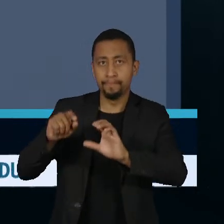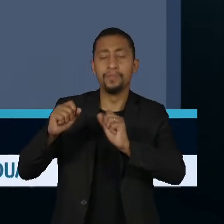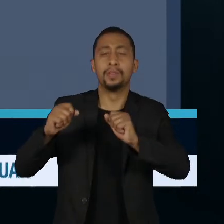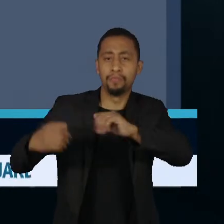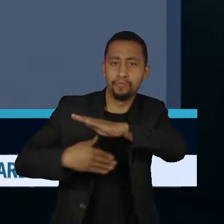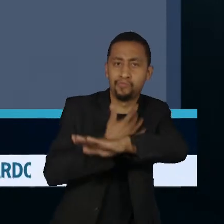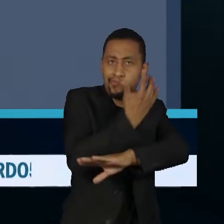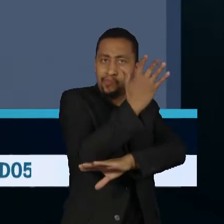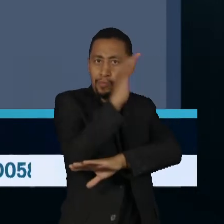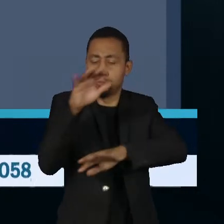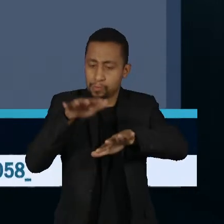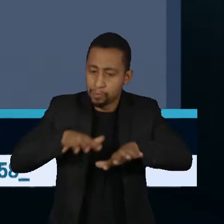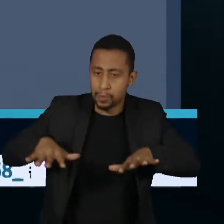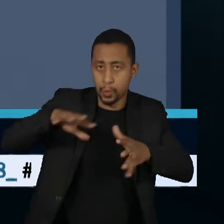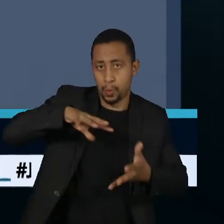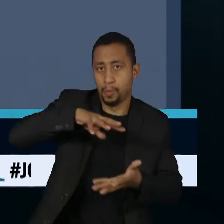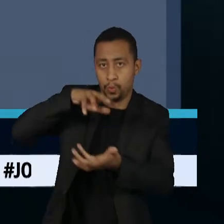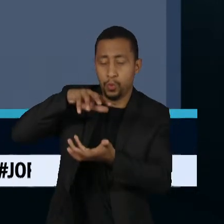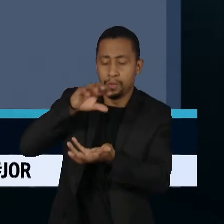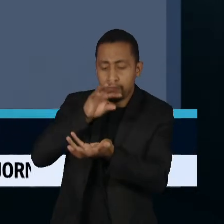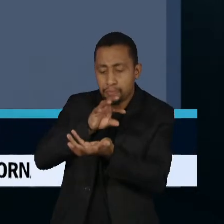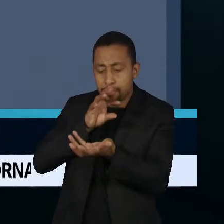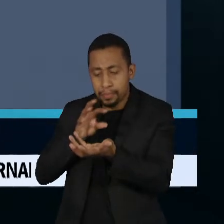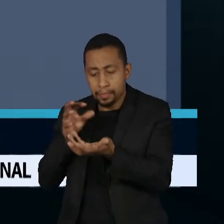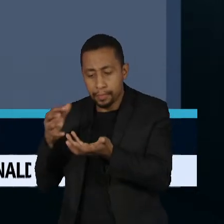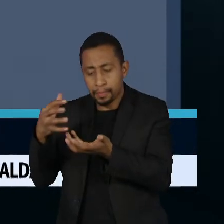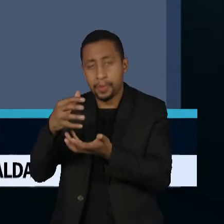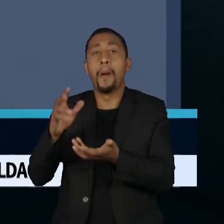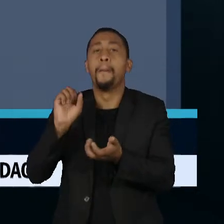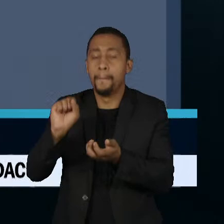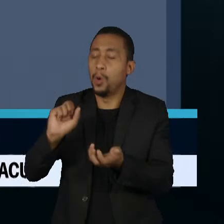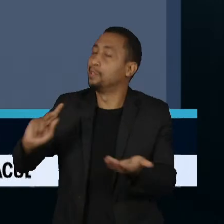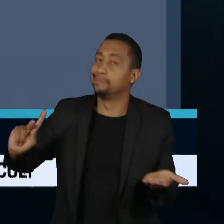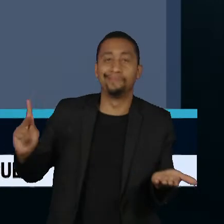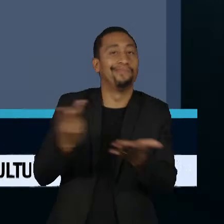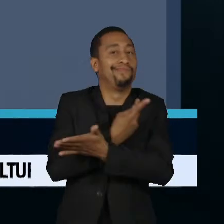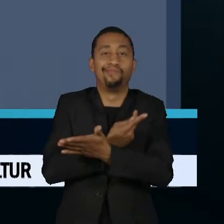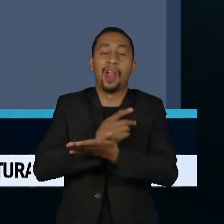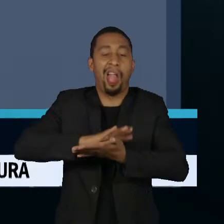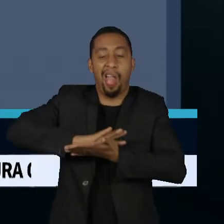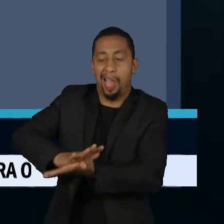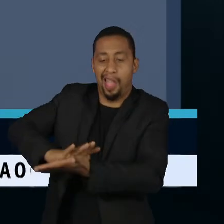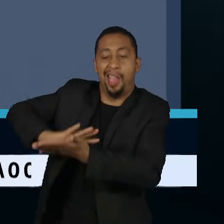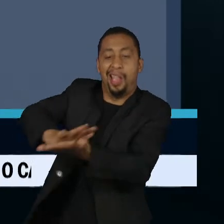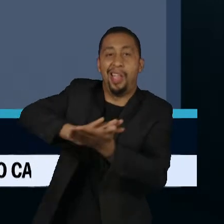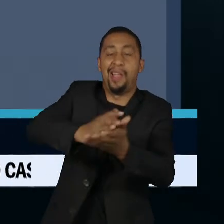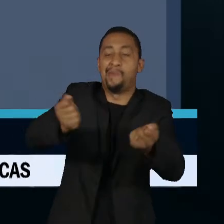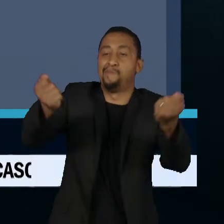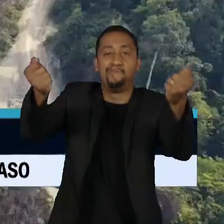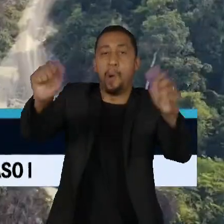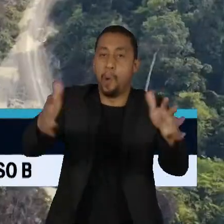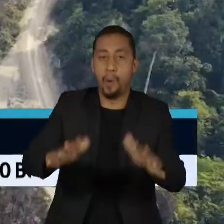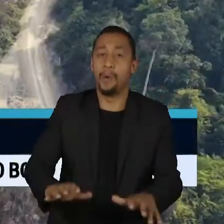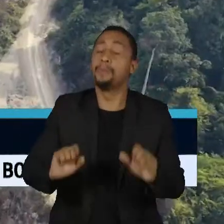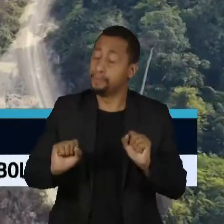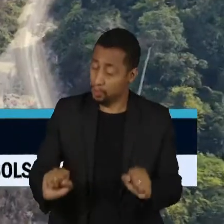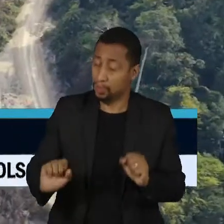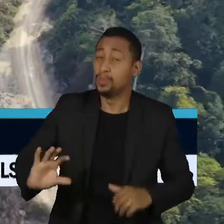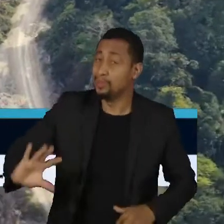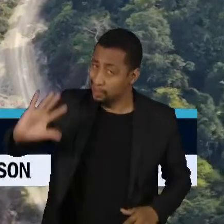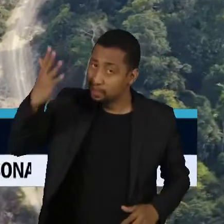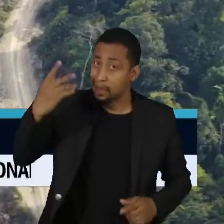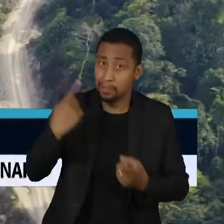mundo podem colapsar muito antes do esperado, diante dos múltiplos estresses sofridos ao mesmo tempo. A pesquisa